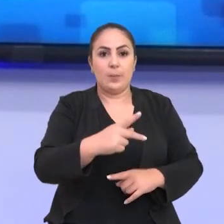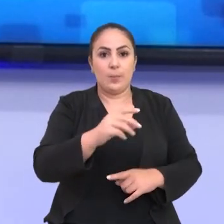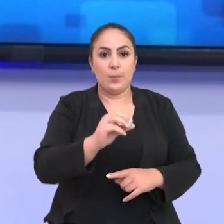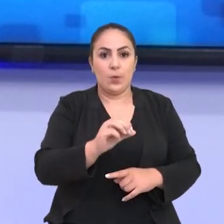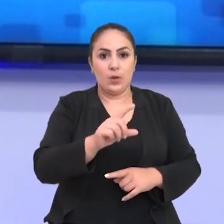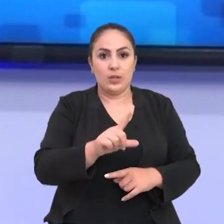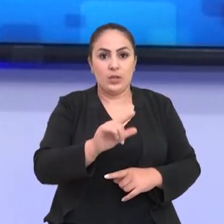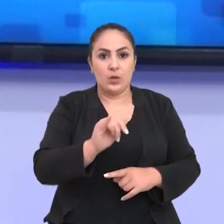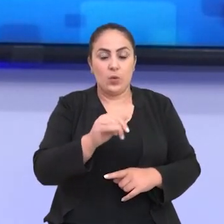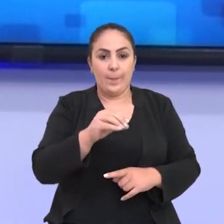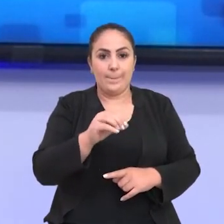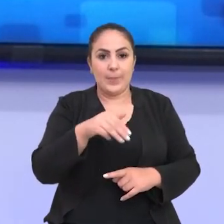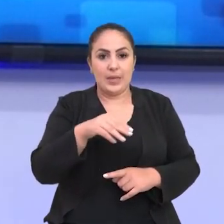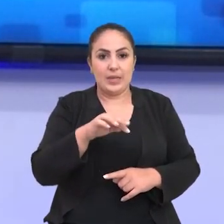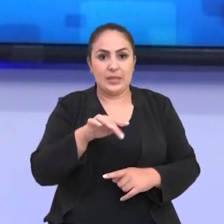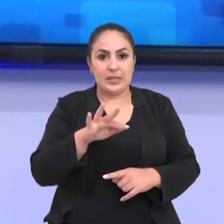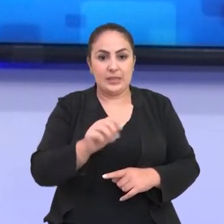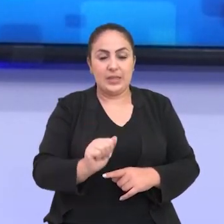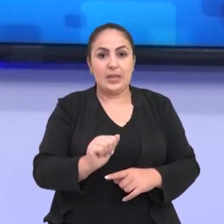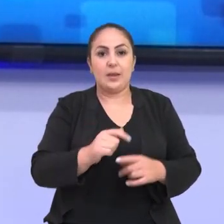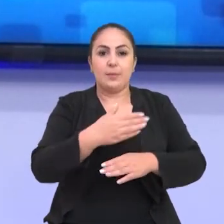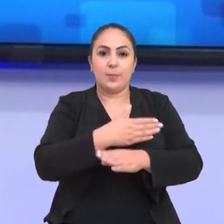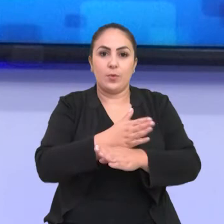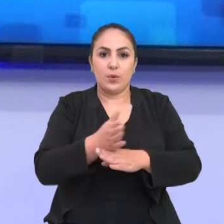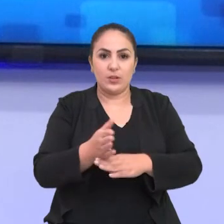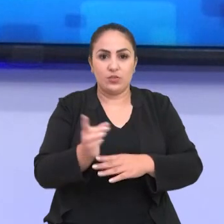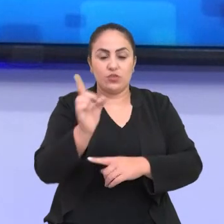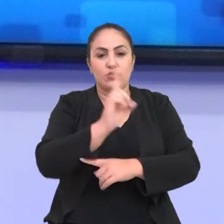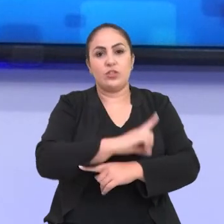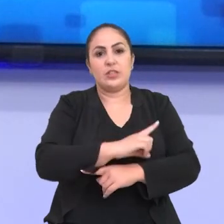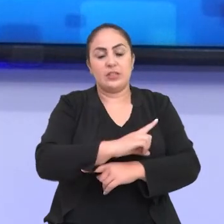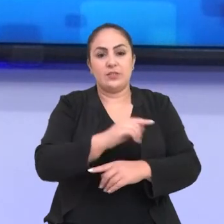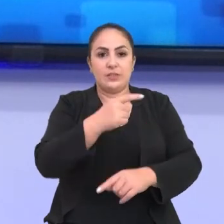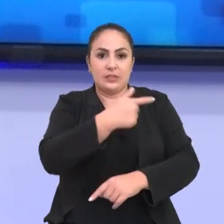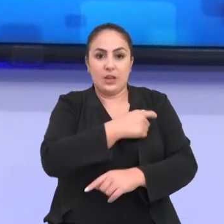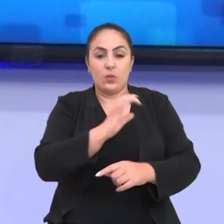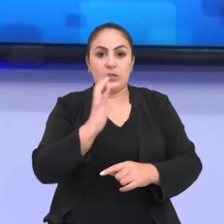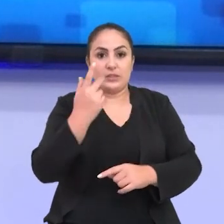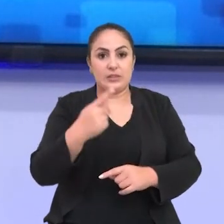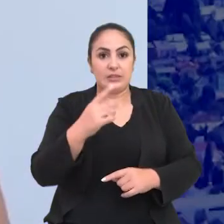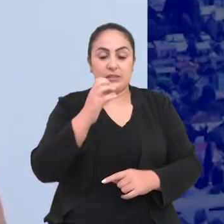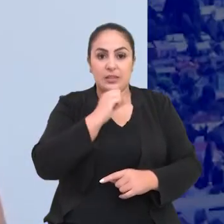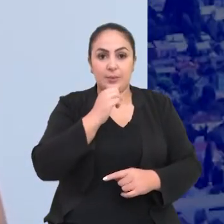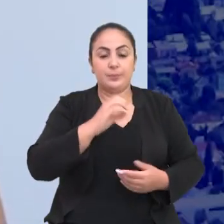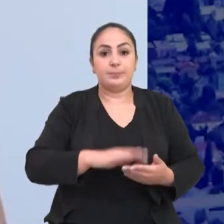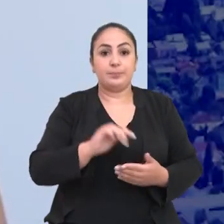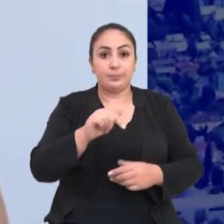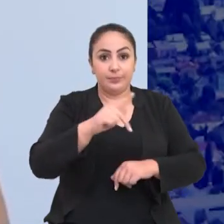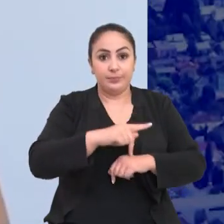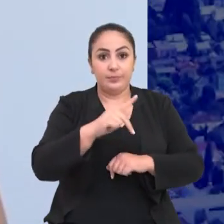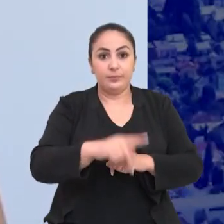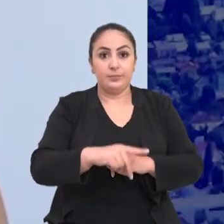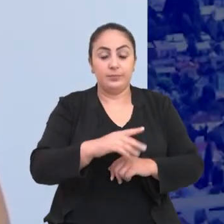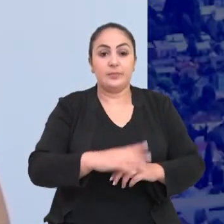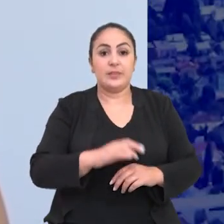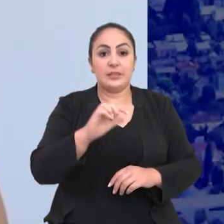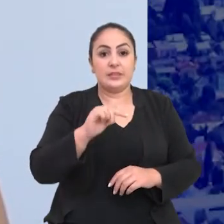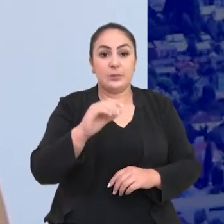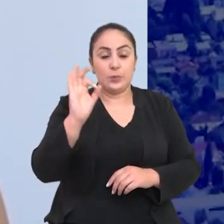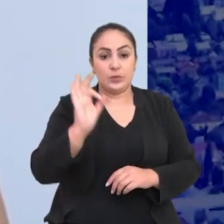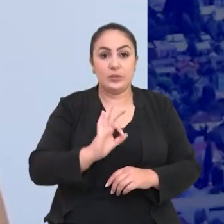a poliomielite é prorrogada e dia D de vacinação acontece neste sábado. Aqui em Passo Fundo,